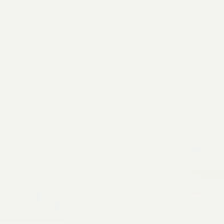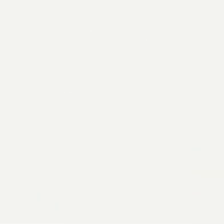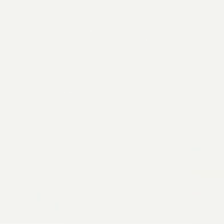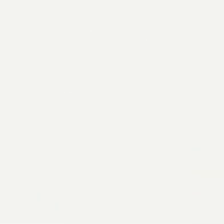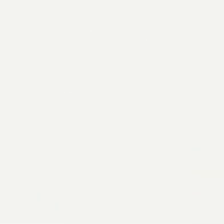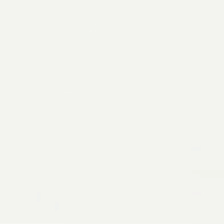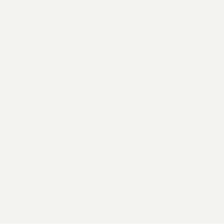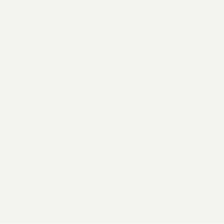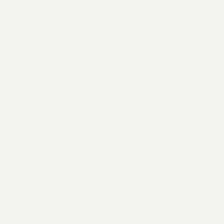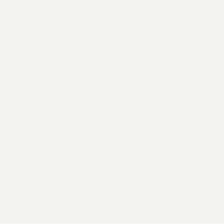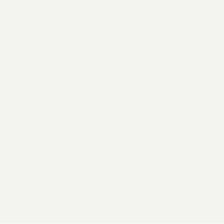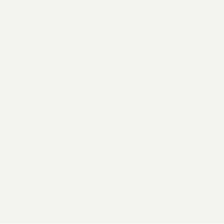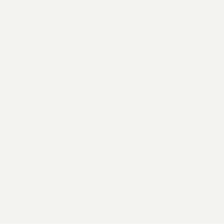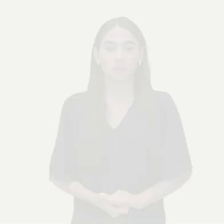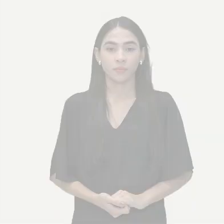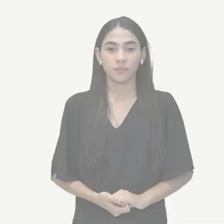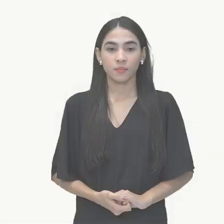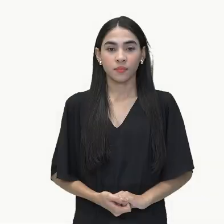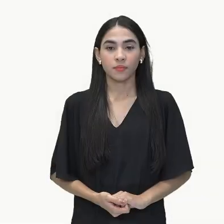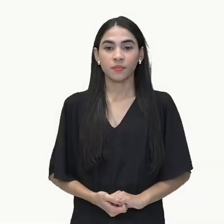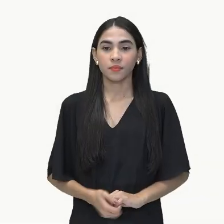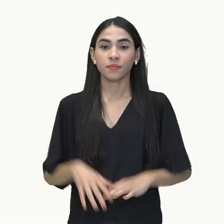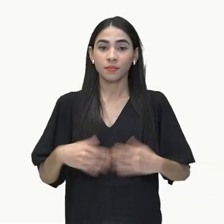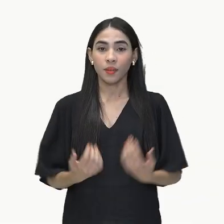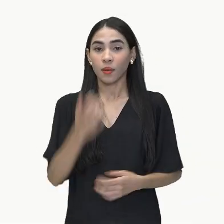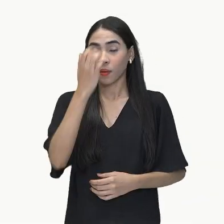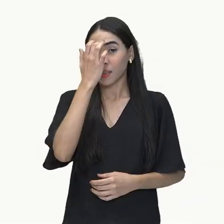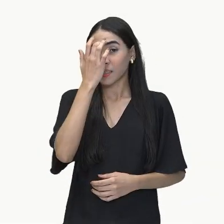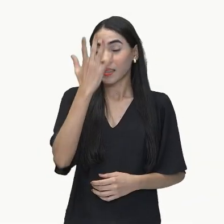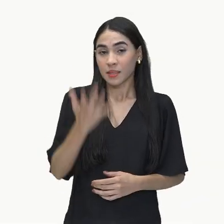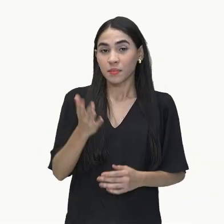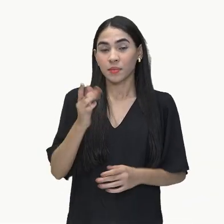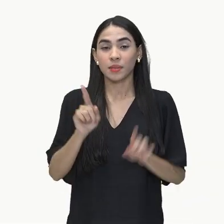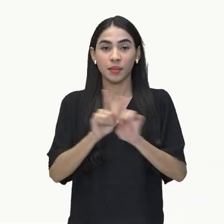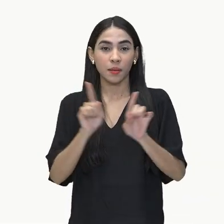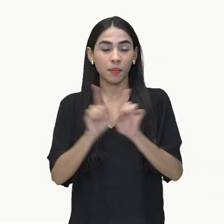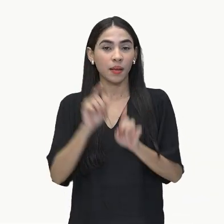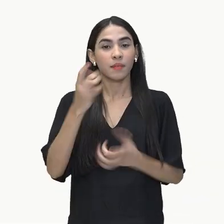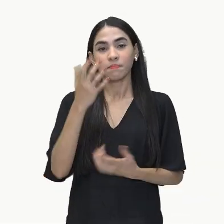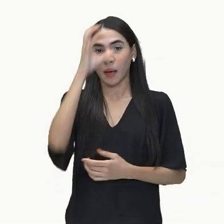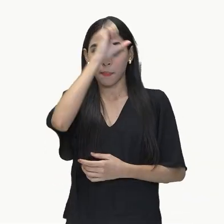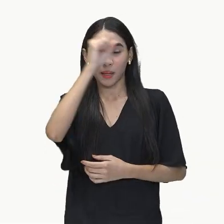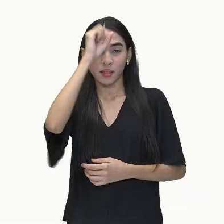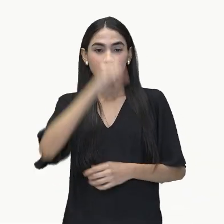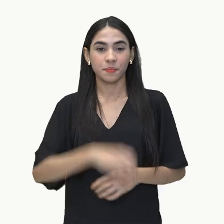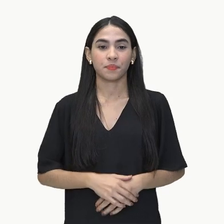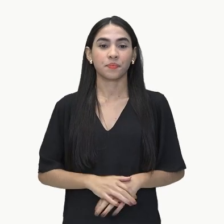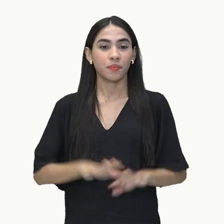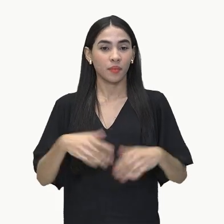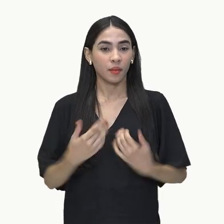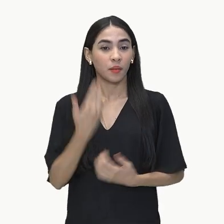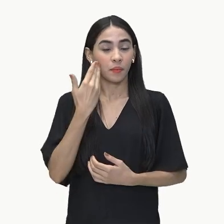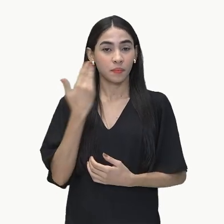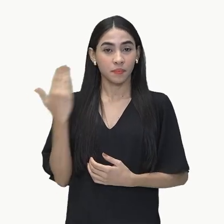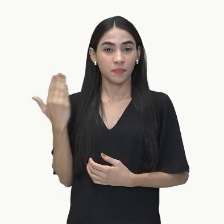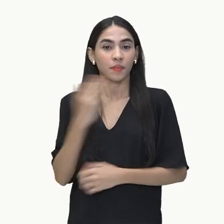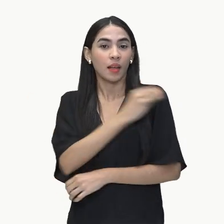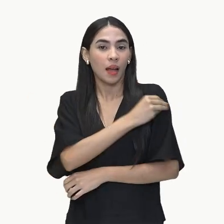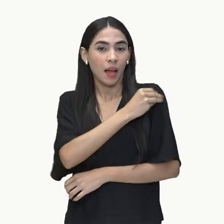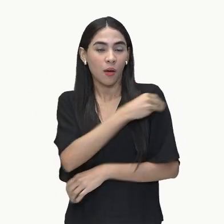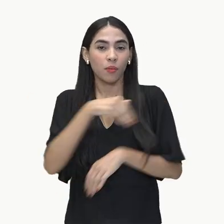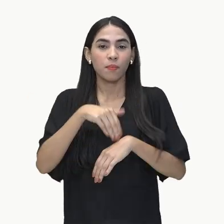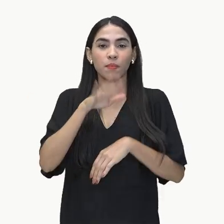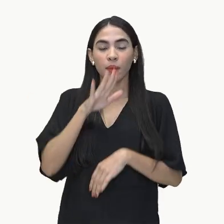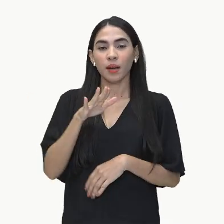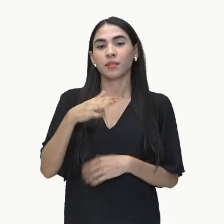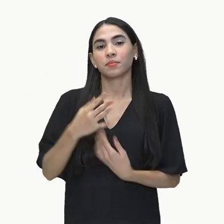um álcool. Bem simples, bem fácil de resolver e de aprender. Então, aqui, esse é o álcool mais conhecido, que eu